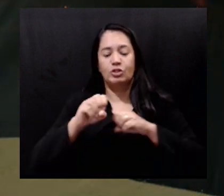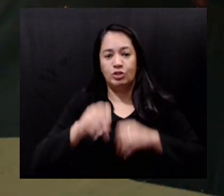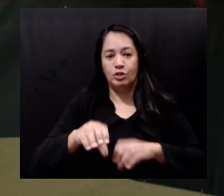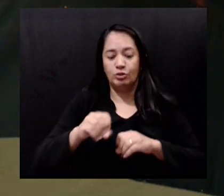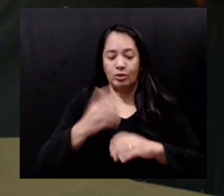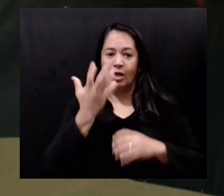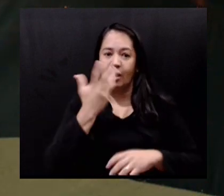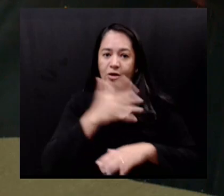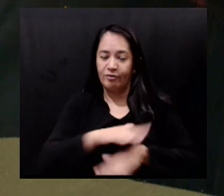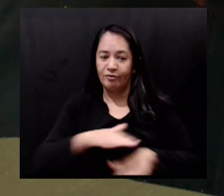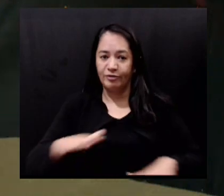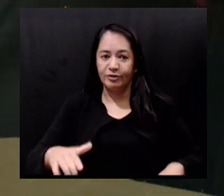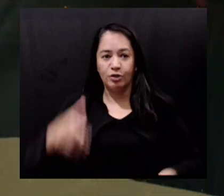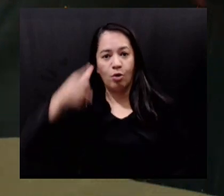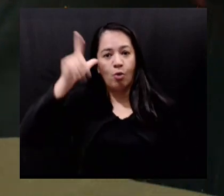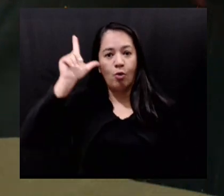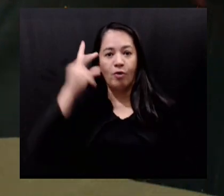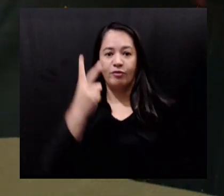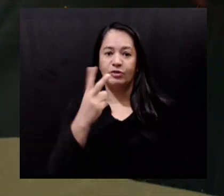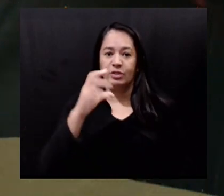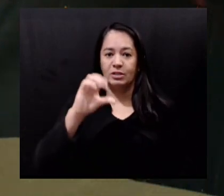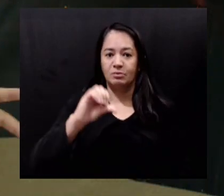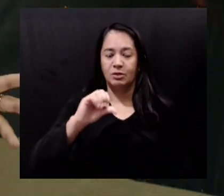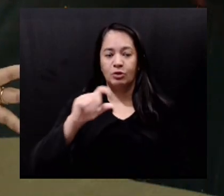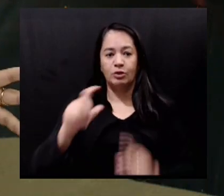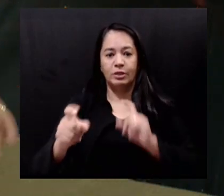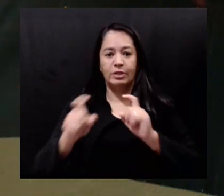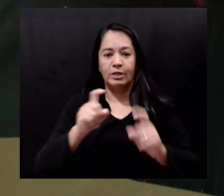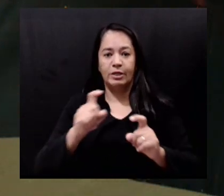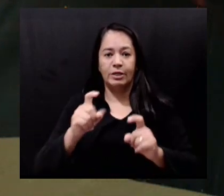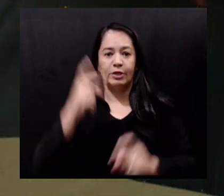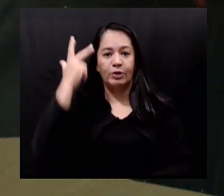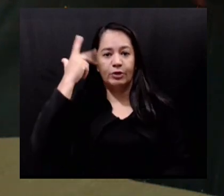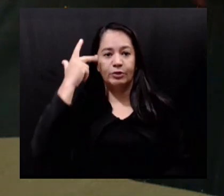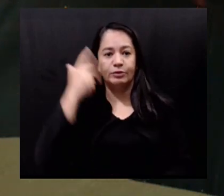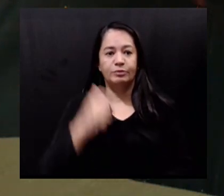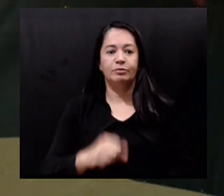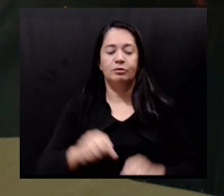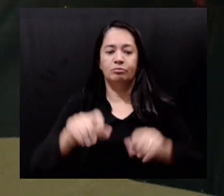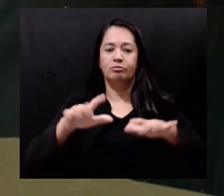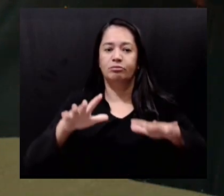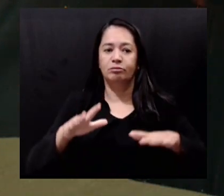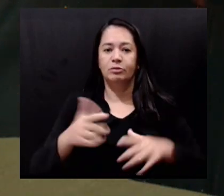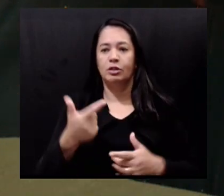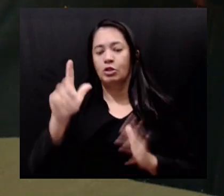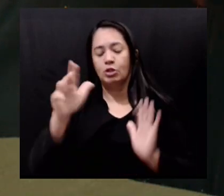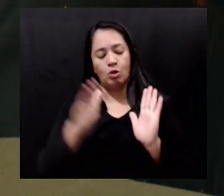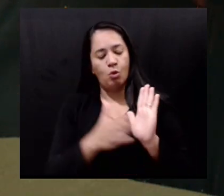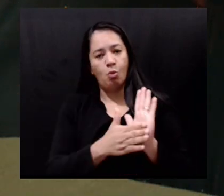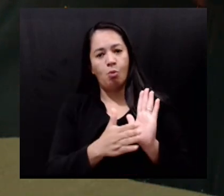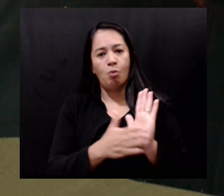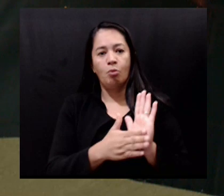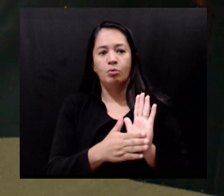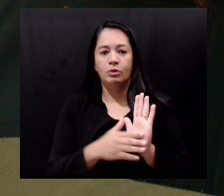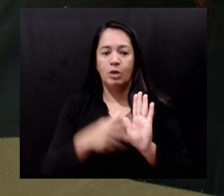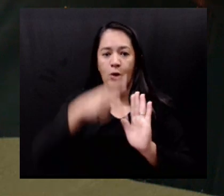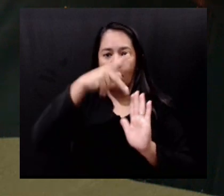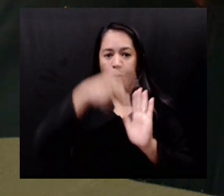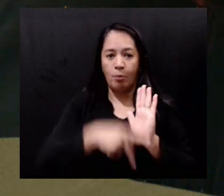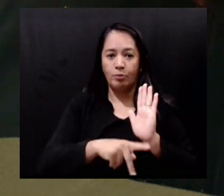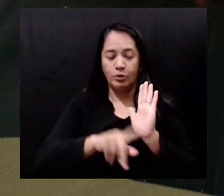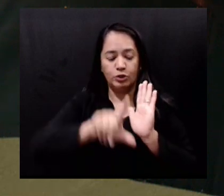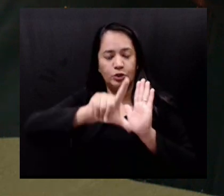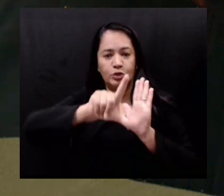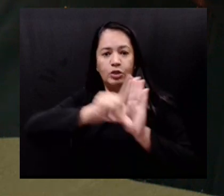29ª reunião ordinária, no plenário da Câmara. Entre outras propostas, né, esse é o projeto de lei complementar do Executivo,